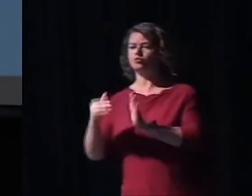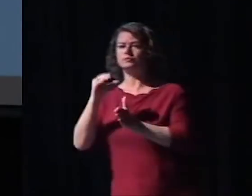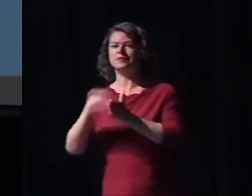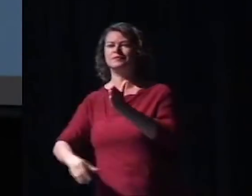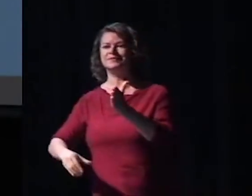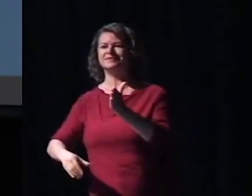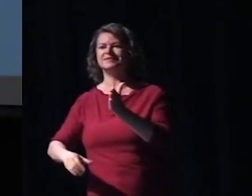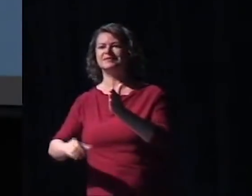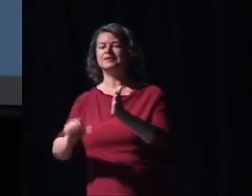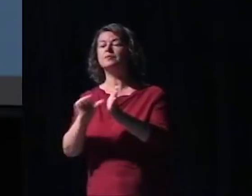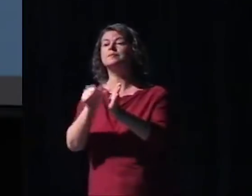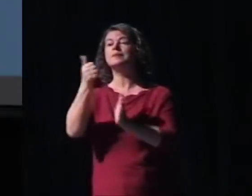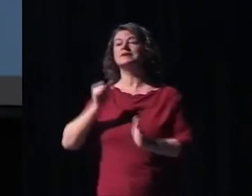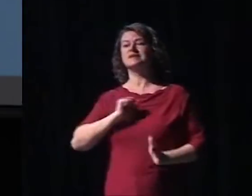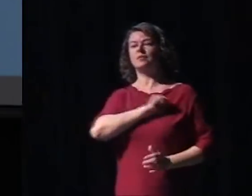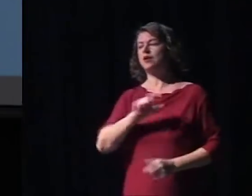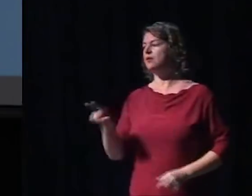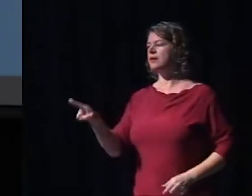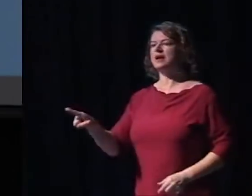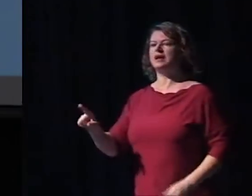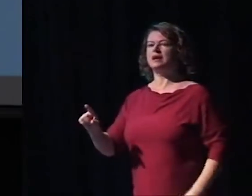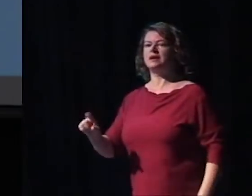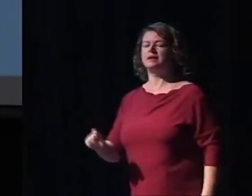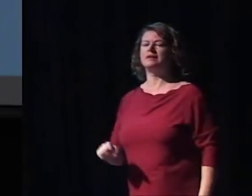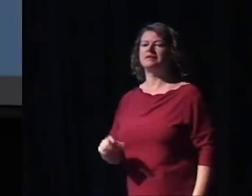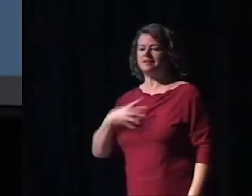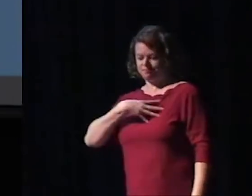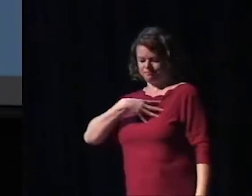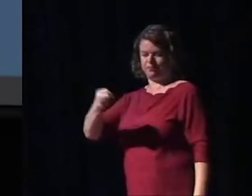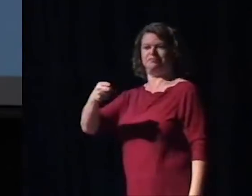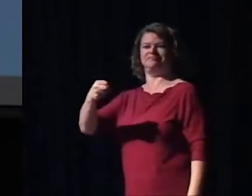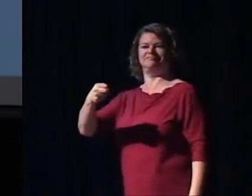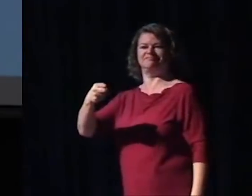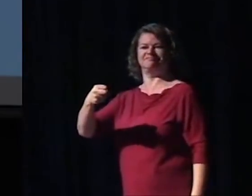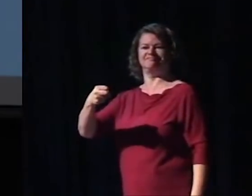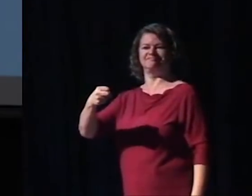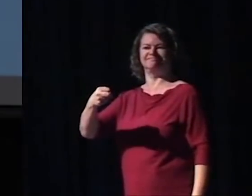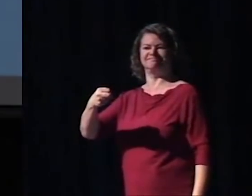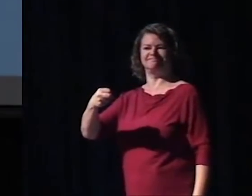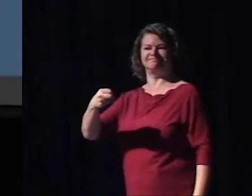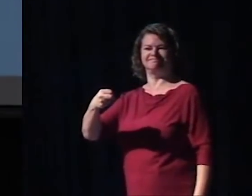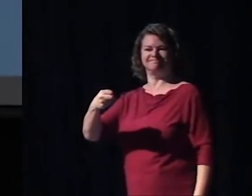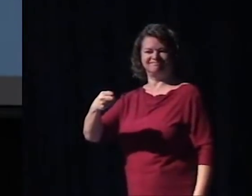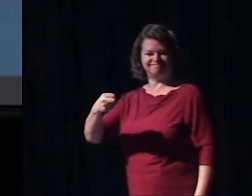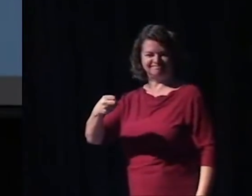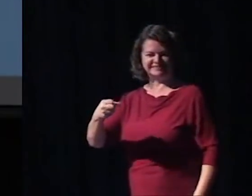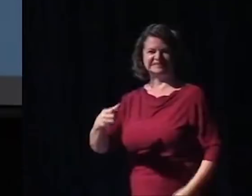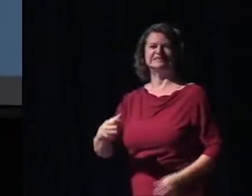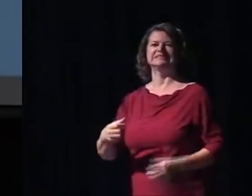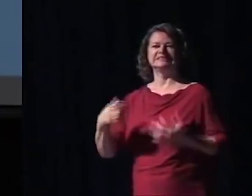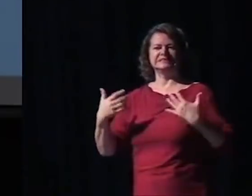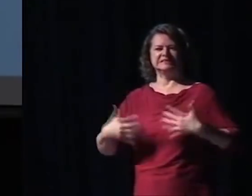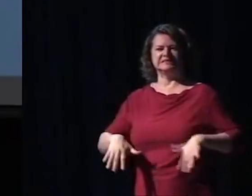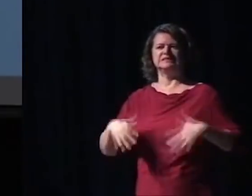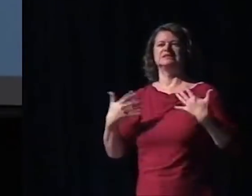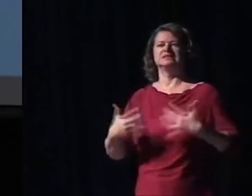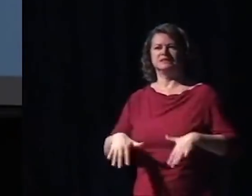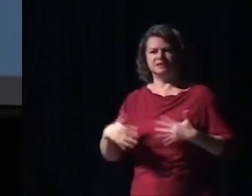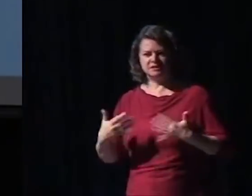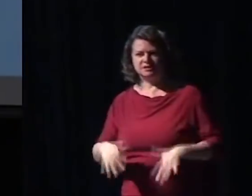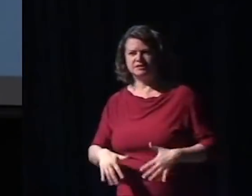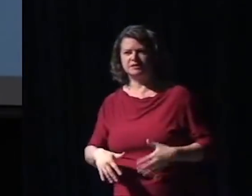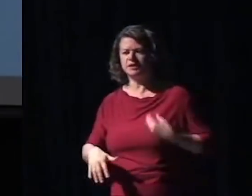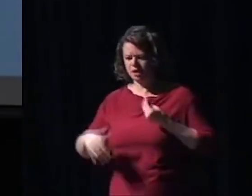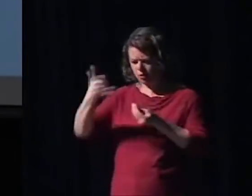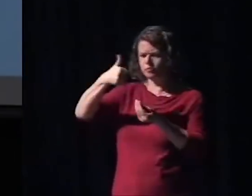no último capítulo de 1 Samuel, esse homem se suicida. A unção, ela cumpre um propósito na vida de